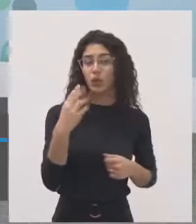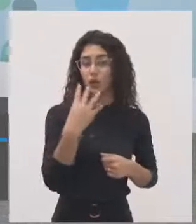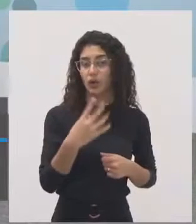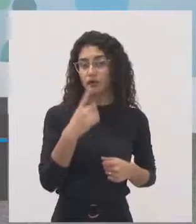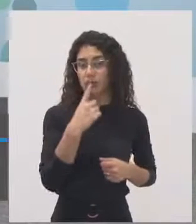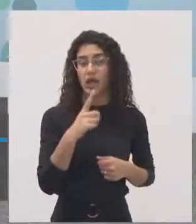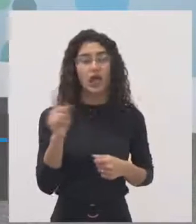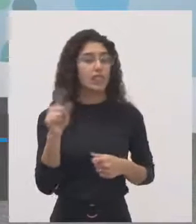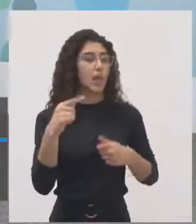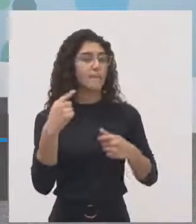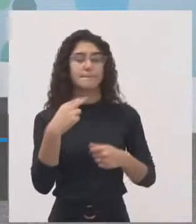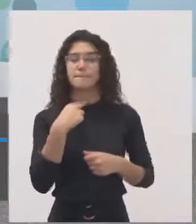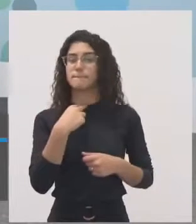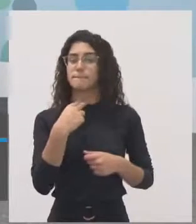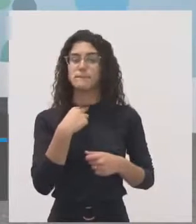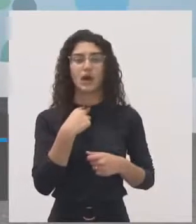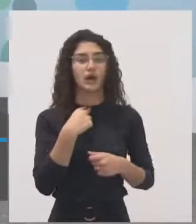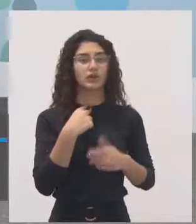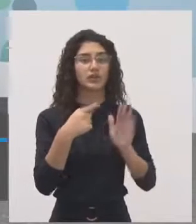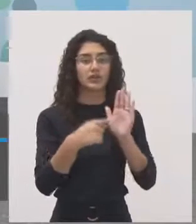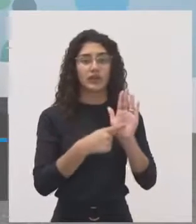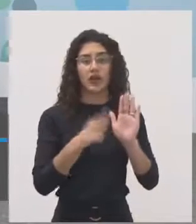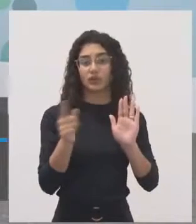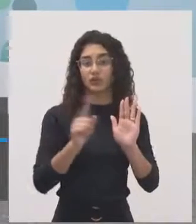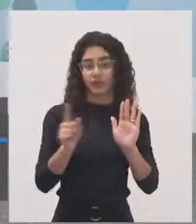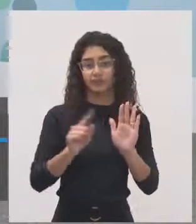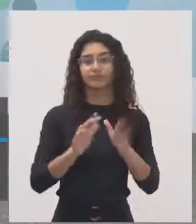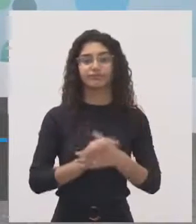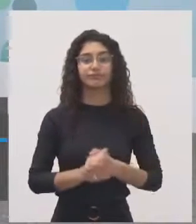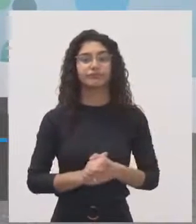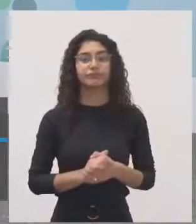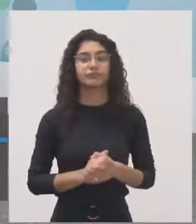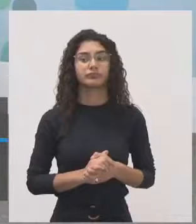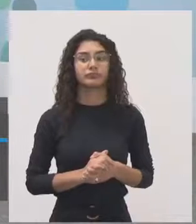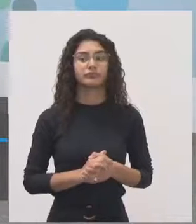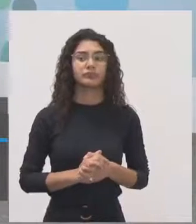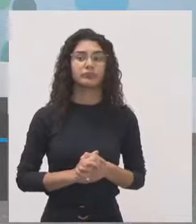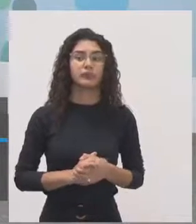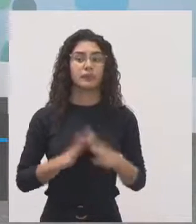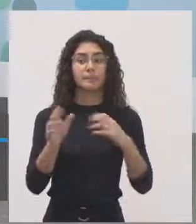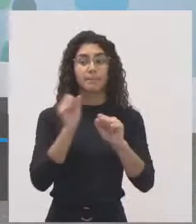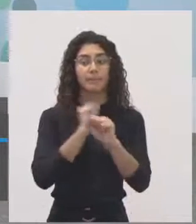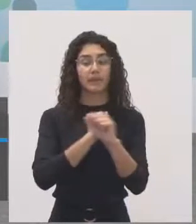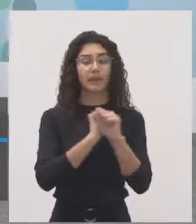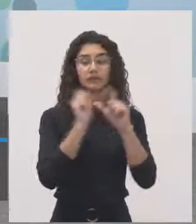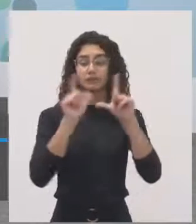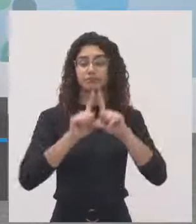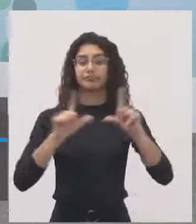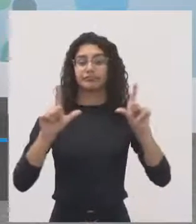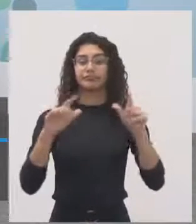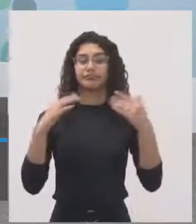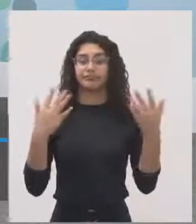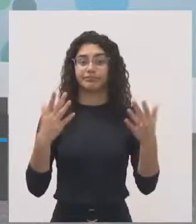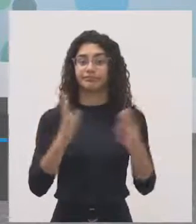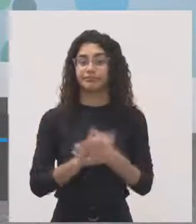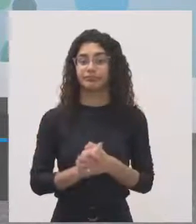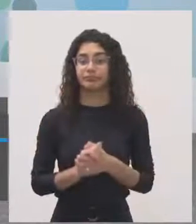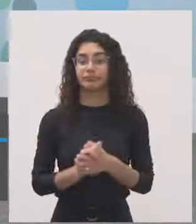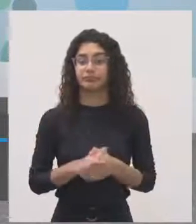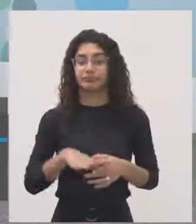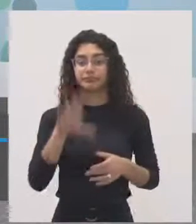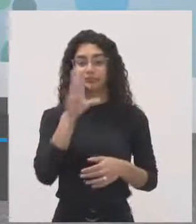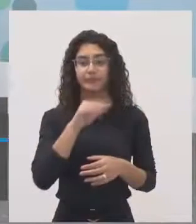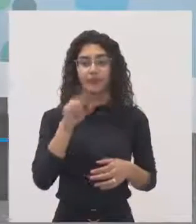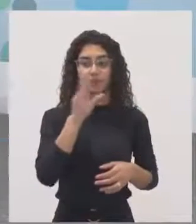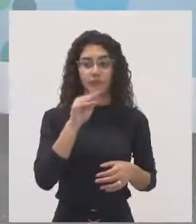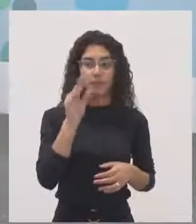estar desselecionado, senão ele não identifica o áudio. Tá vendo que não tem nenhuma entrada de áudio? Peraí, que não tá aparecendo a sua tela. Não tá aparecendo. Você tá falando